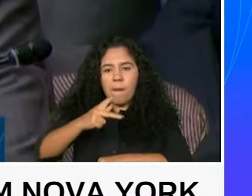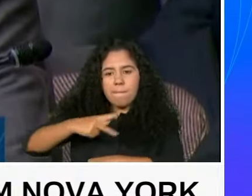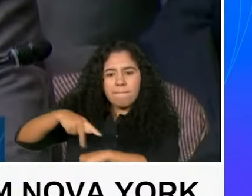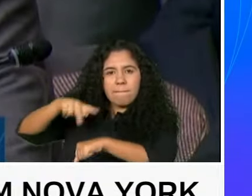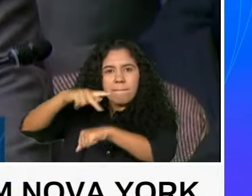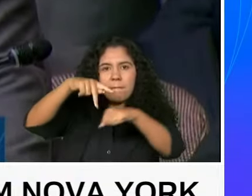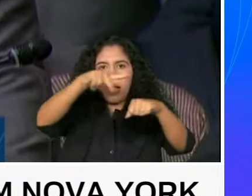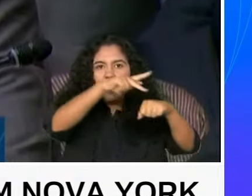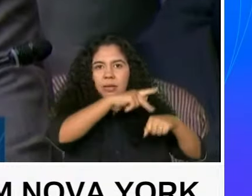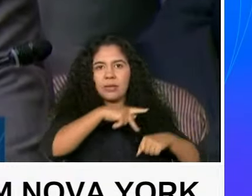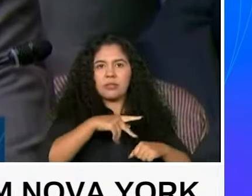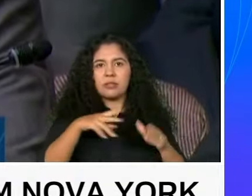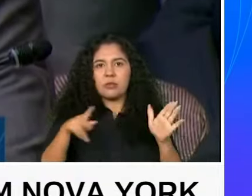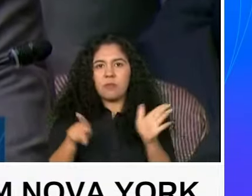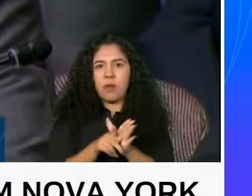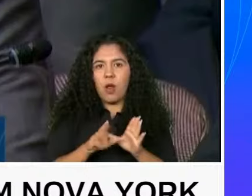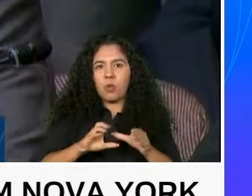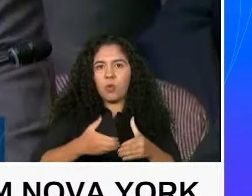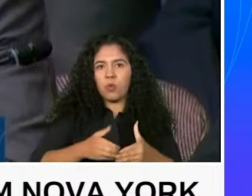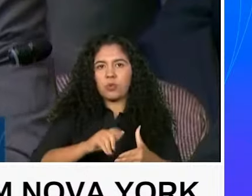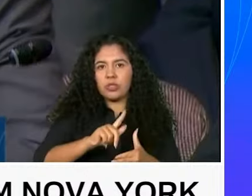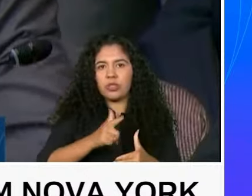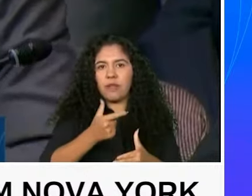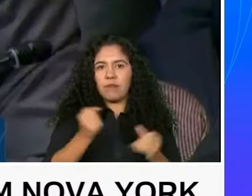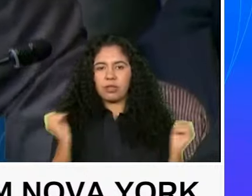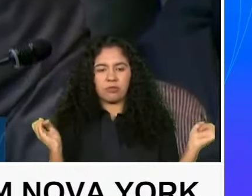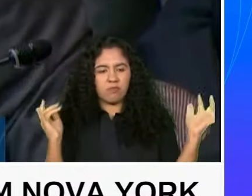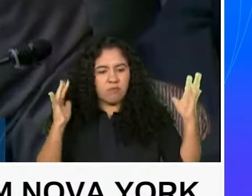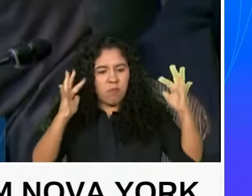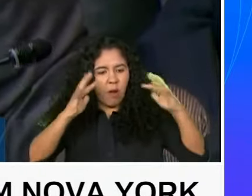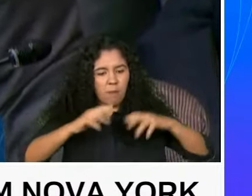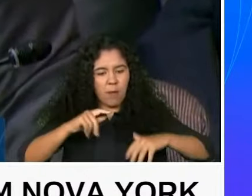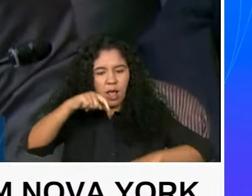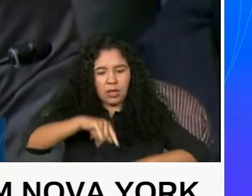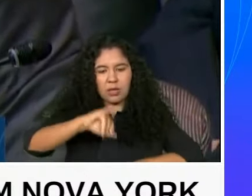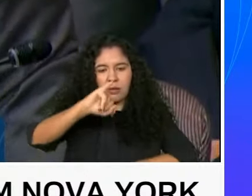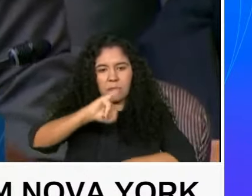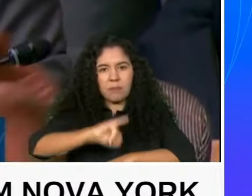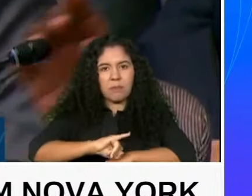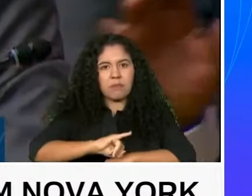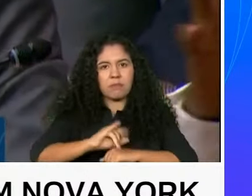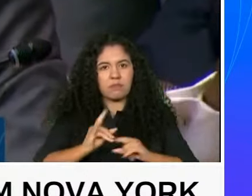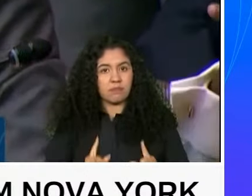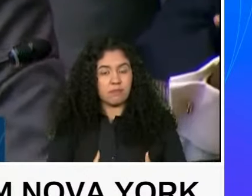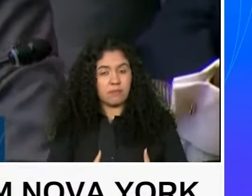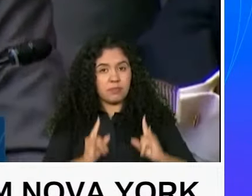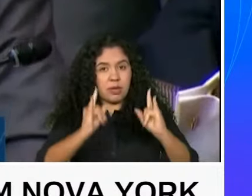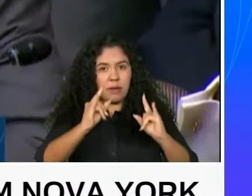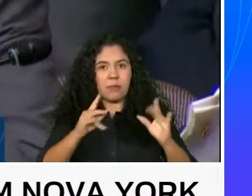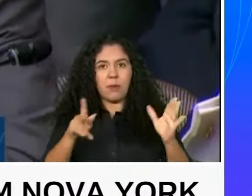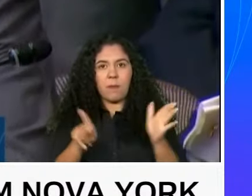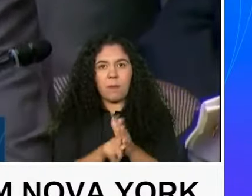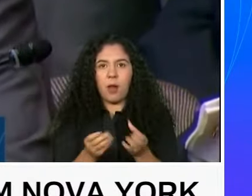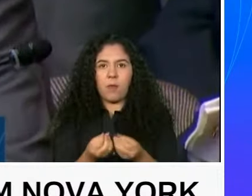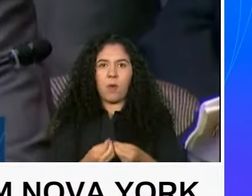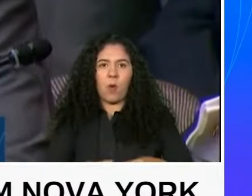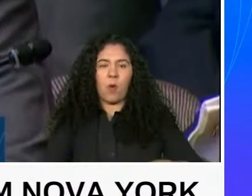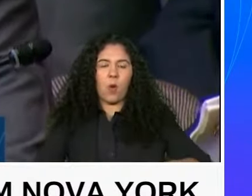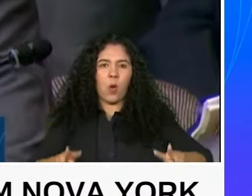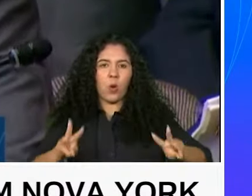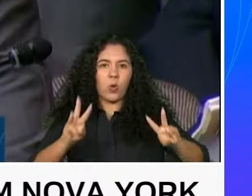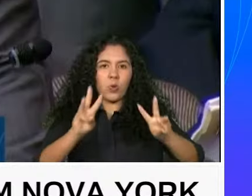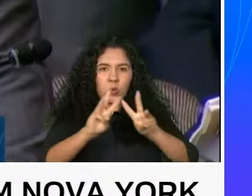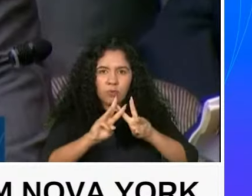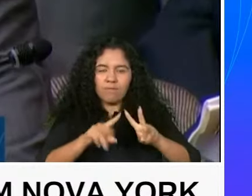Taylor eh uma pessoa uma próxima ali ao presidente que acompanhava essa comitiva disse a reportagem da folha que o envolvimento do